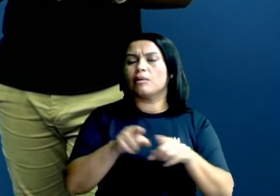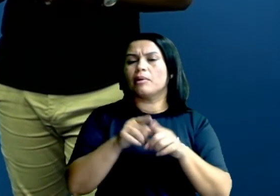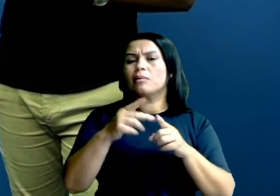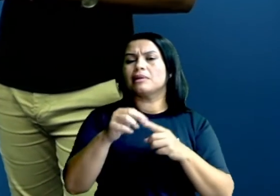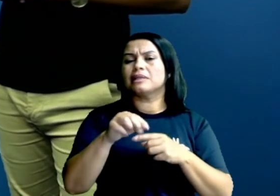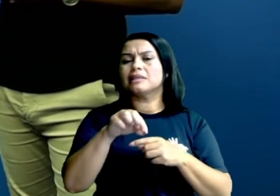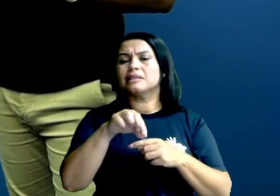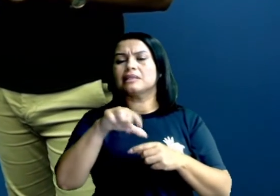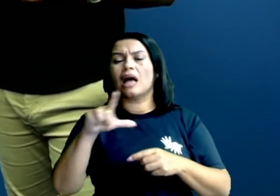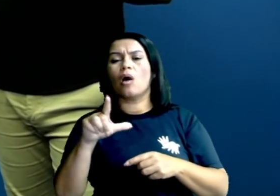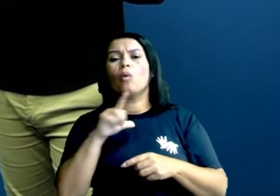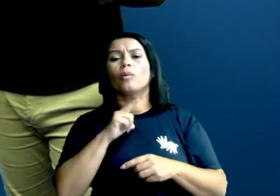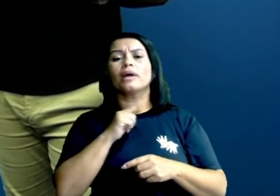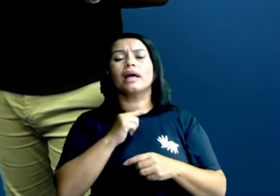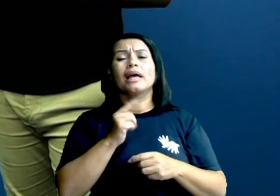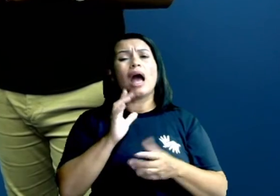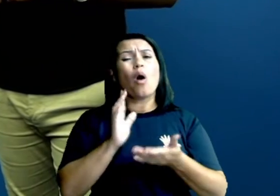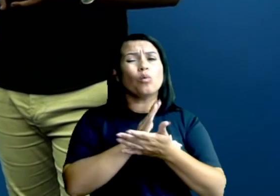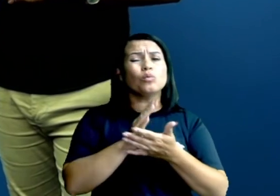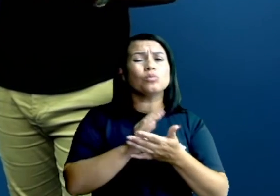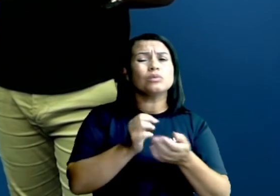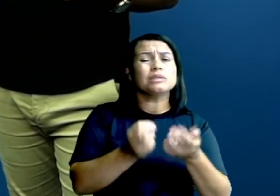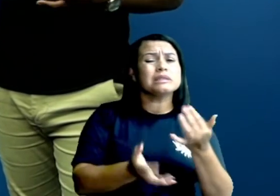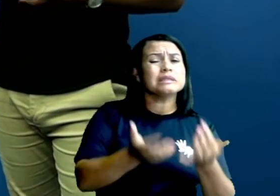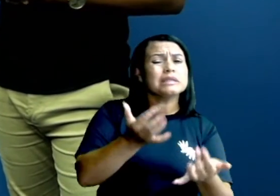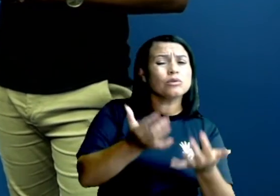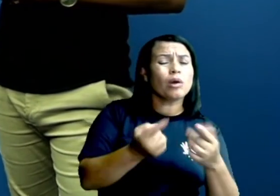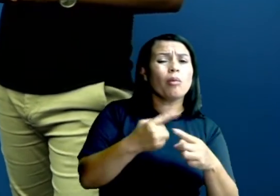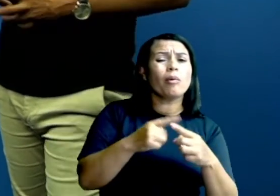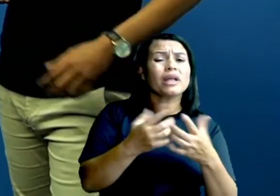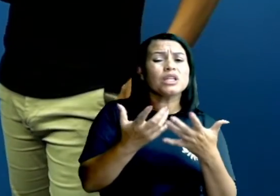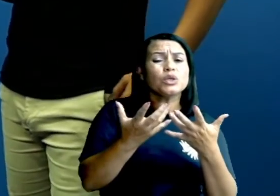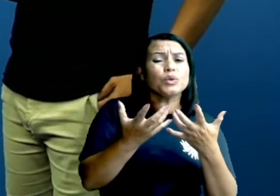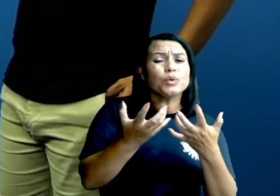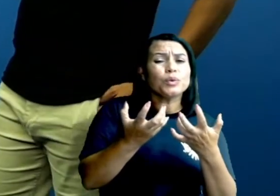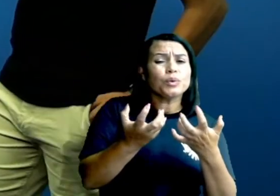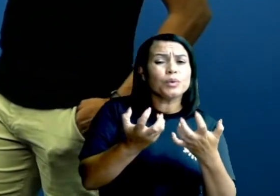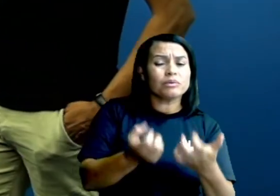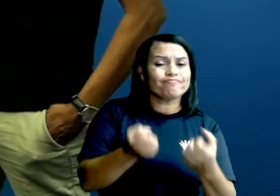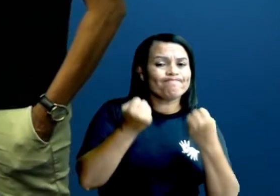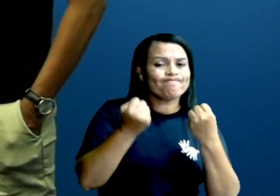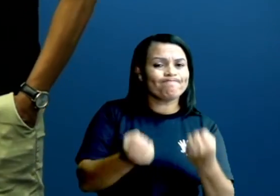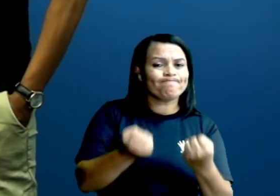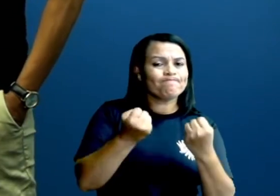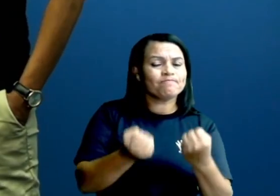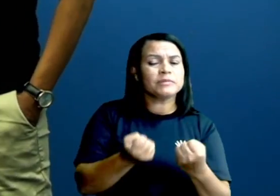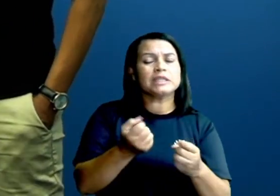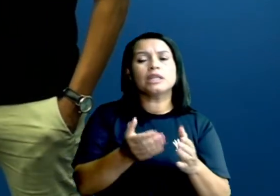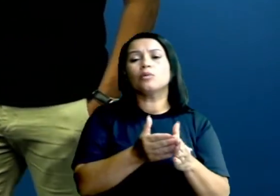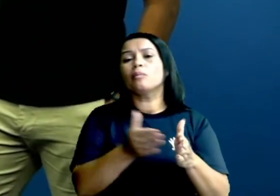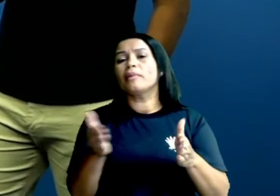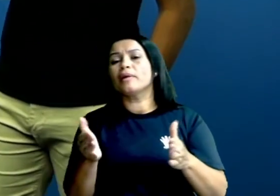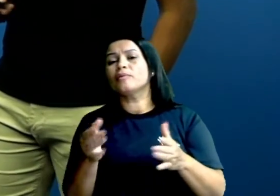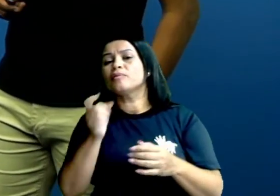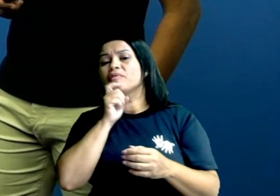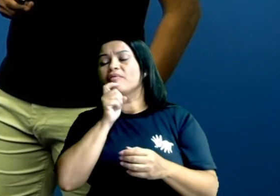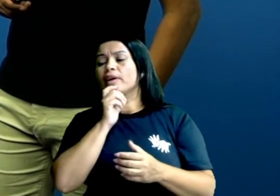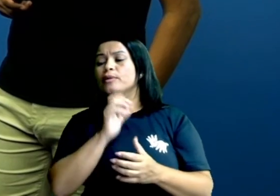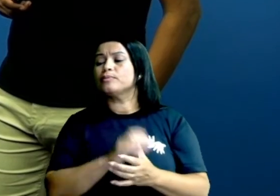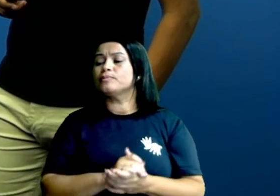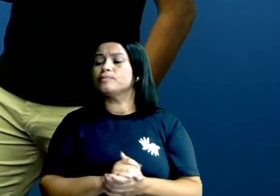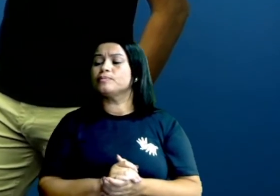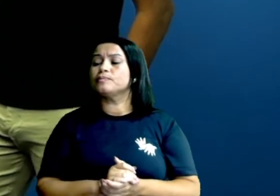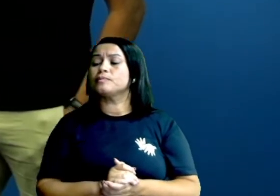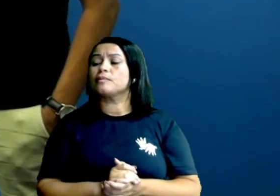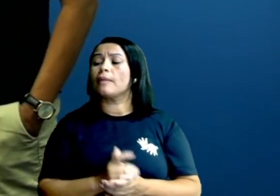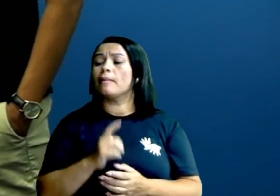as queimadas podem acontecer naturalmente em decorrência das secas, que são mais severas no período de inverno, tá? Mata